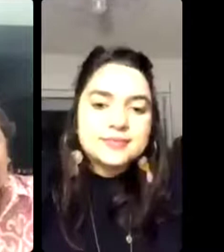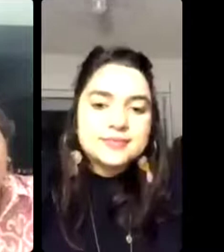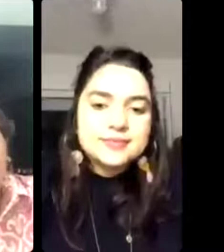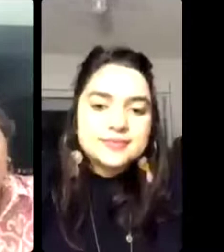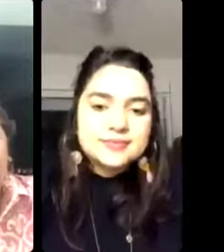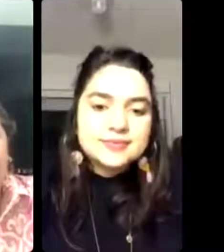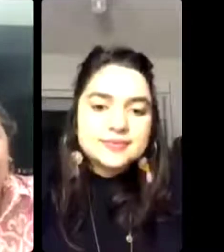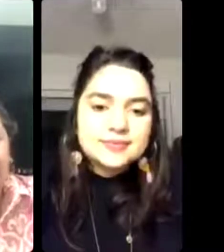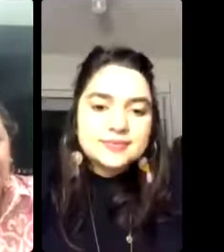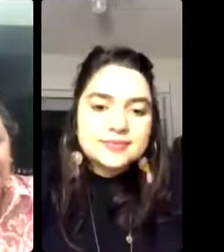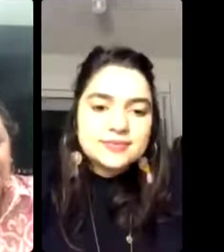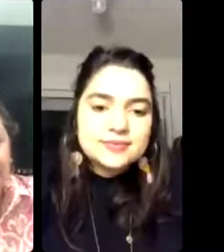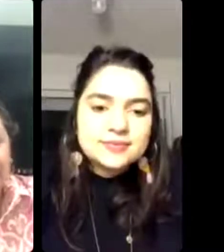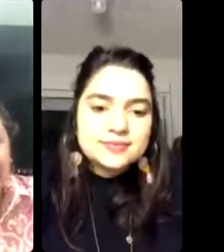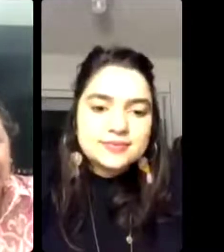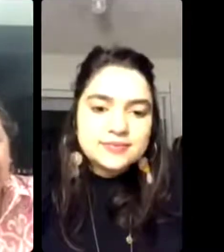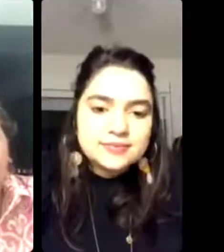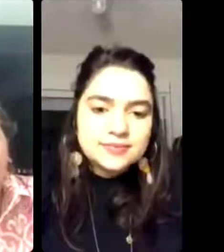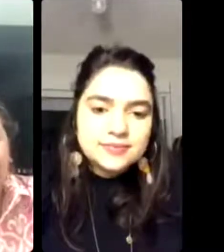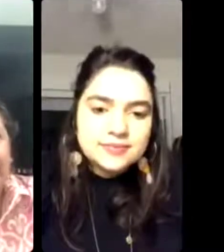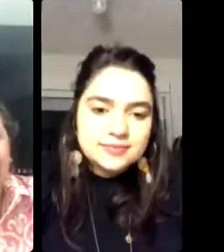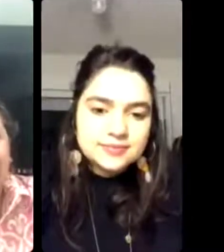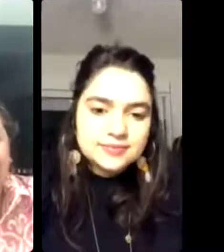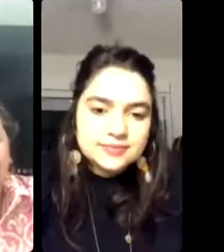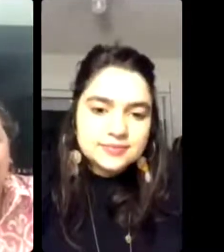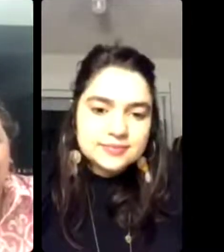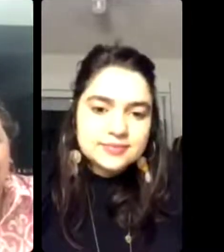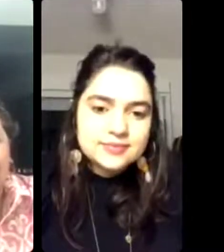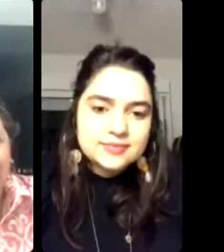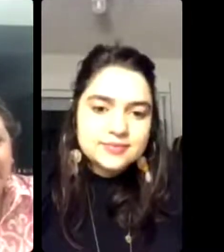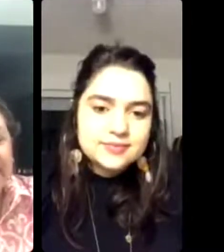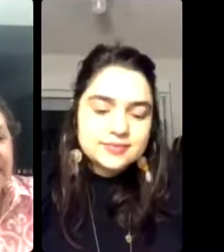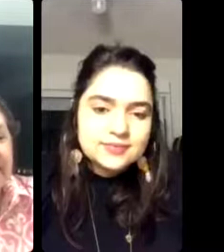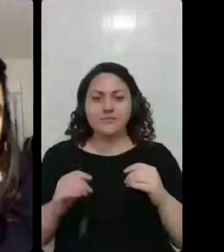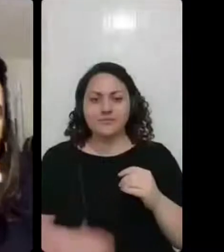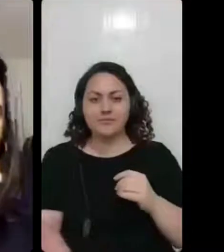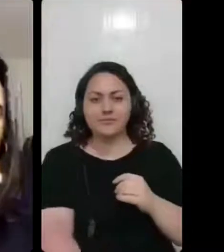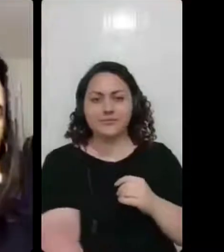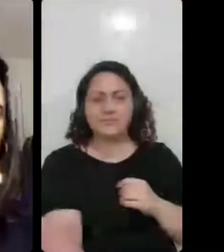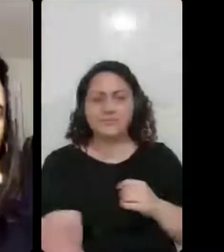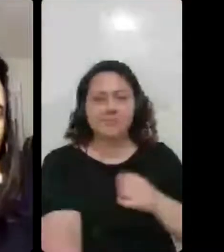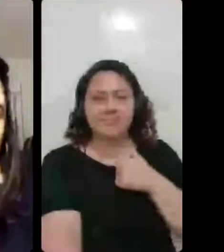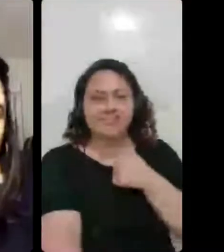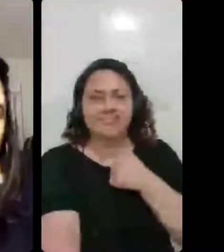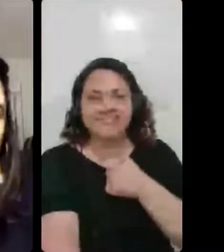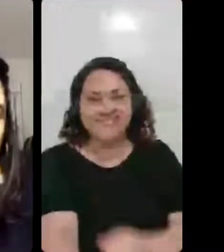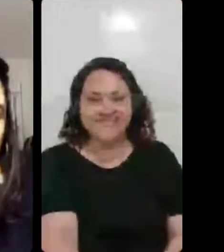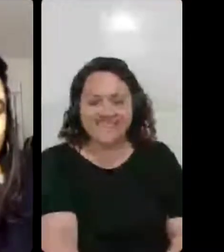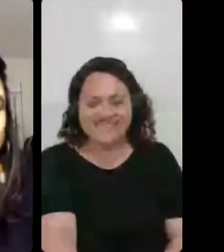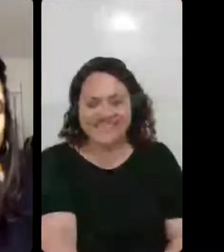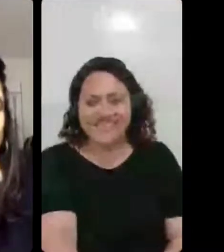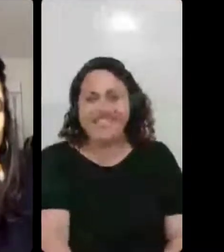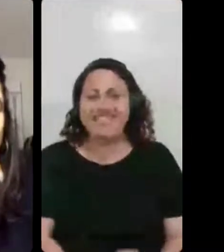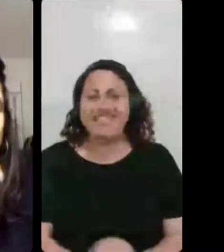Eu trabalho na coordenação de assuntos estudantis, né? A gente tem uma equipe muito